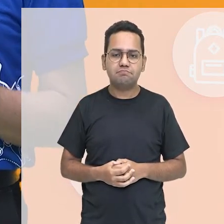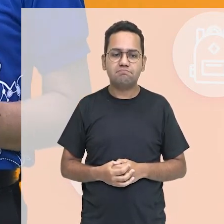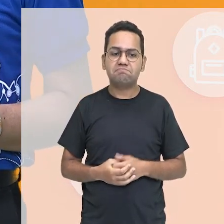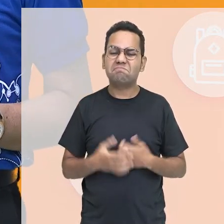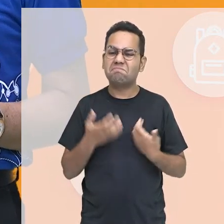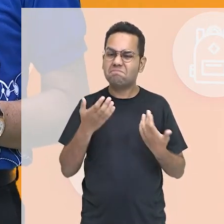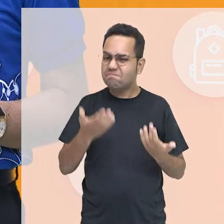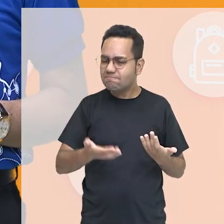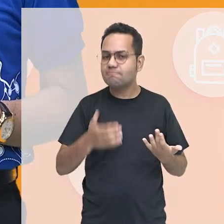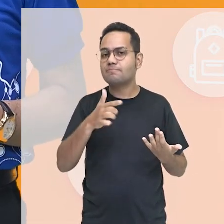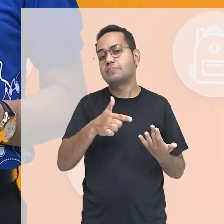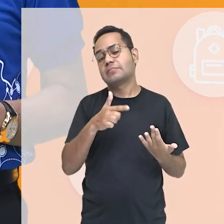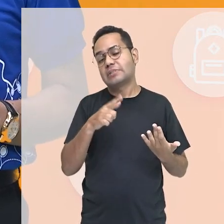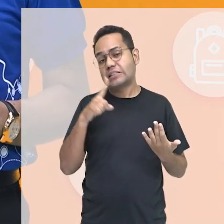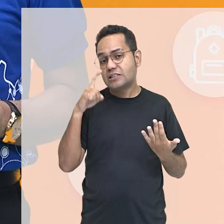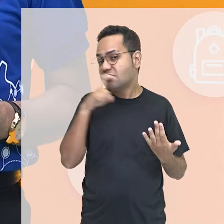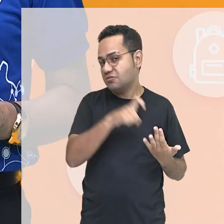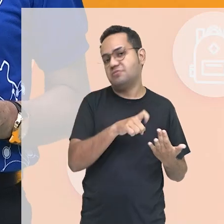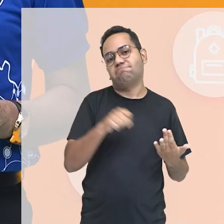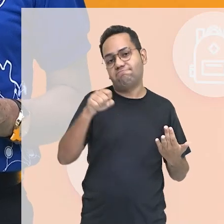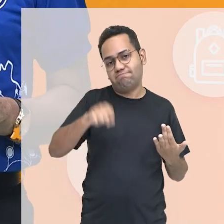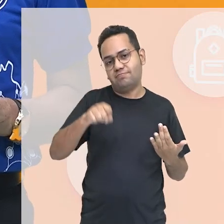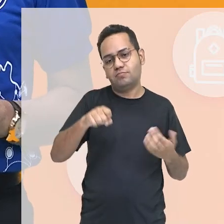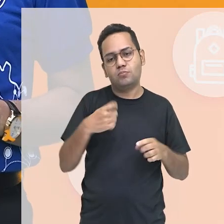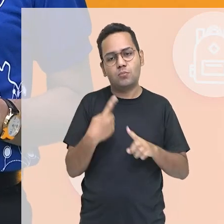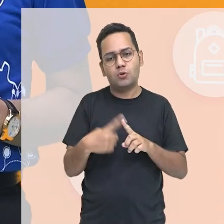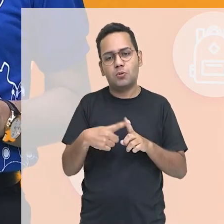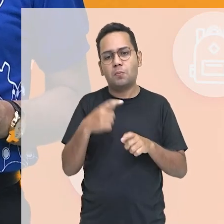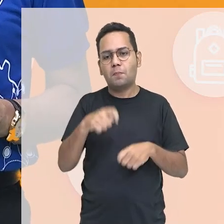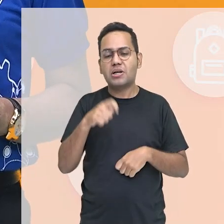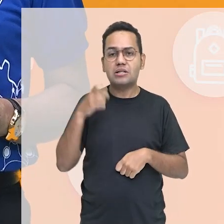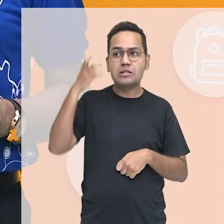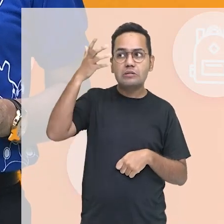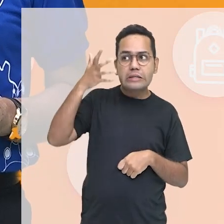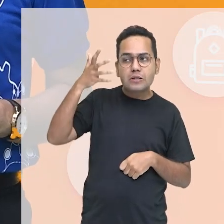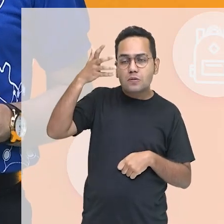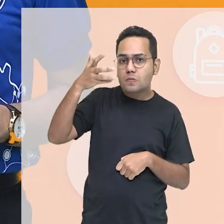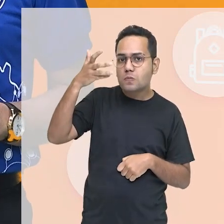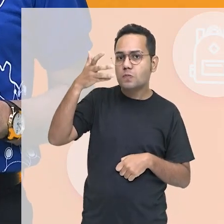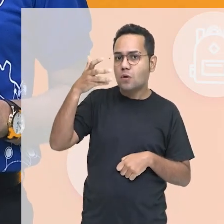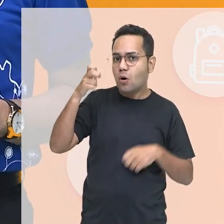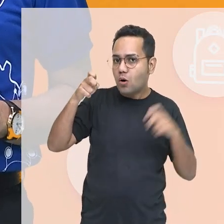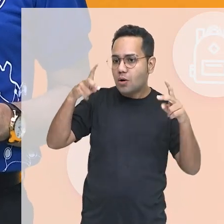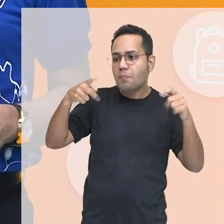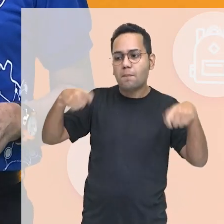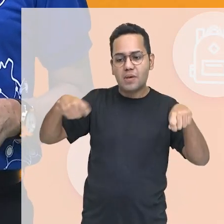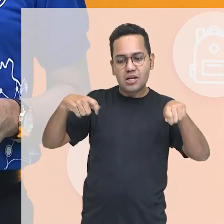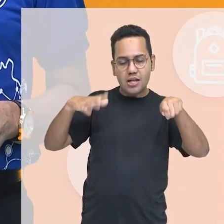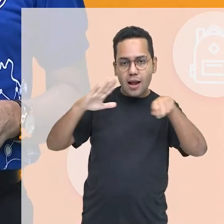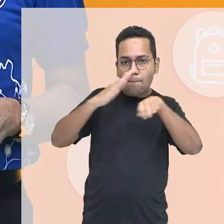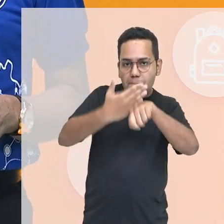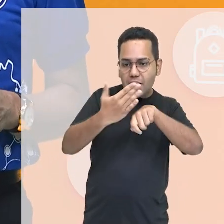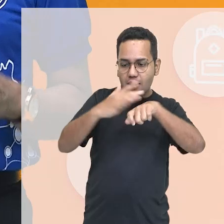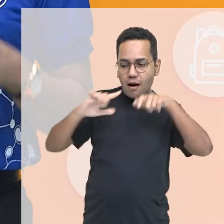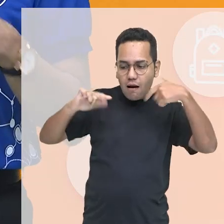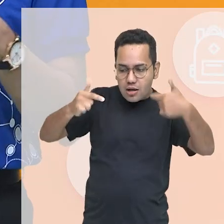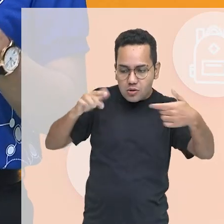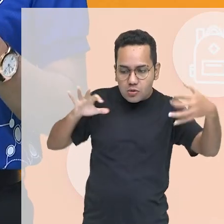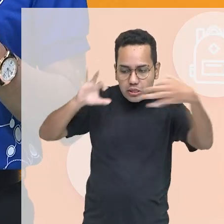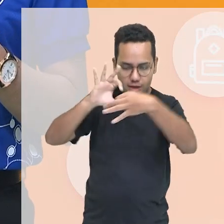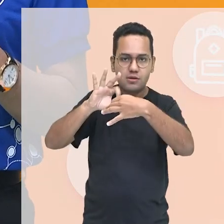bem delicado que você tem que entender não somente no discurso, mas também na prática. E